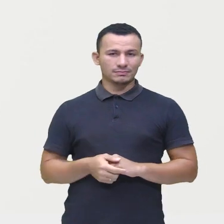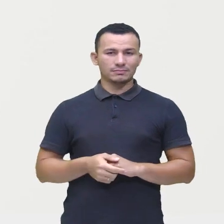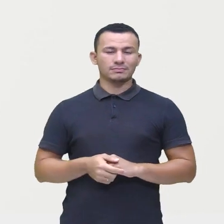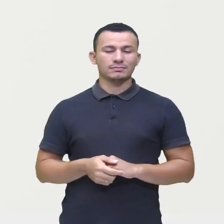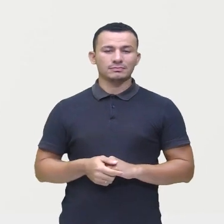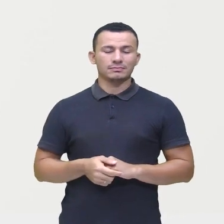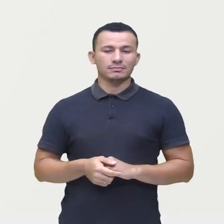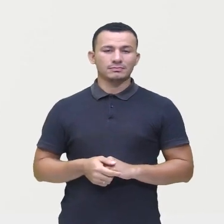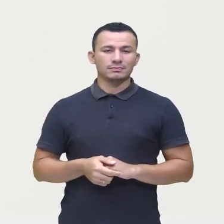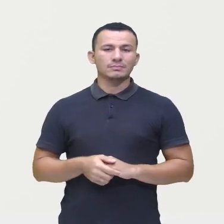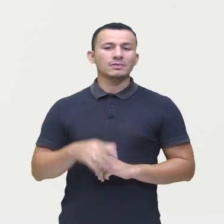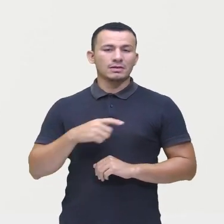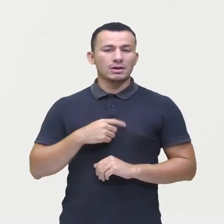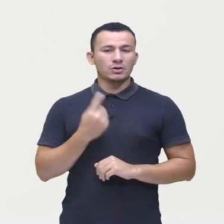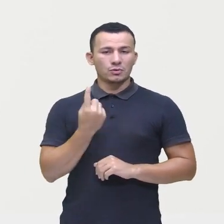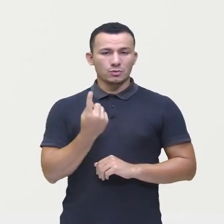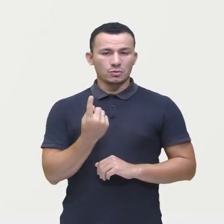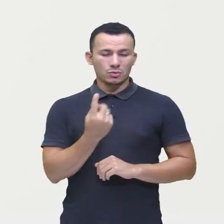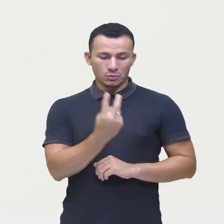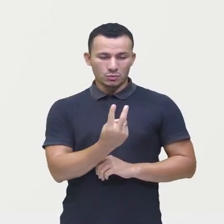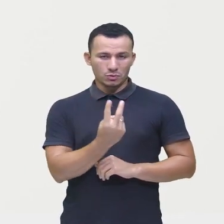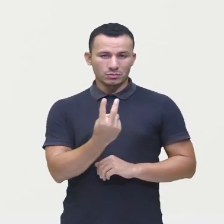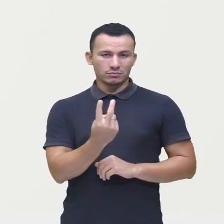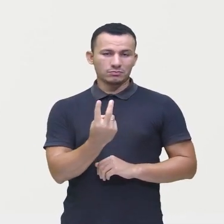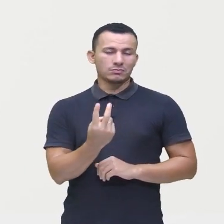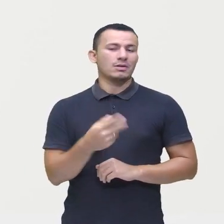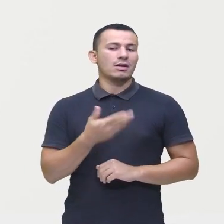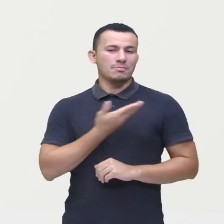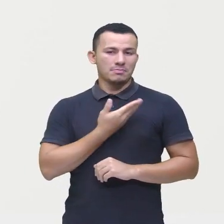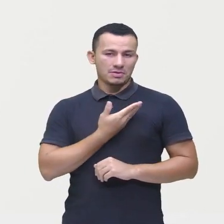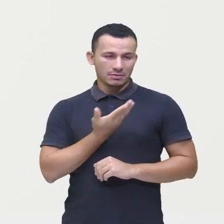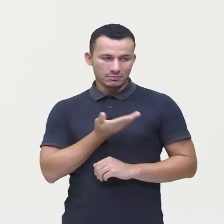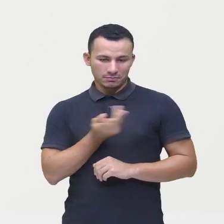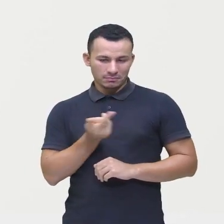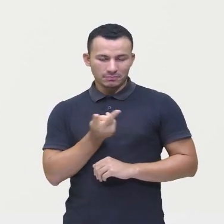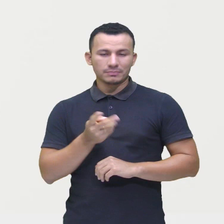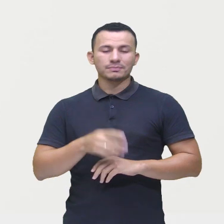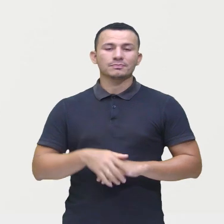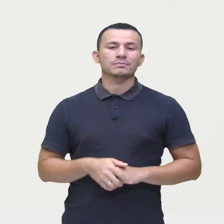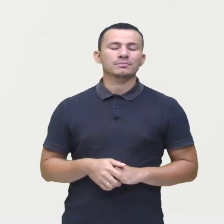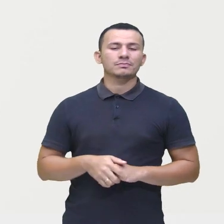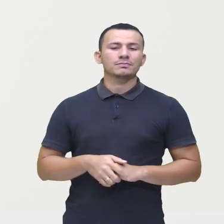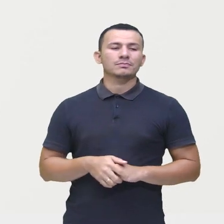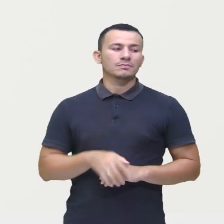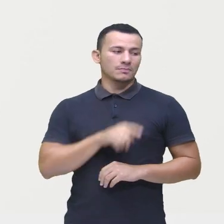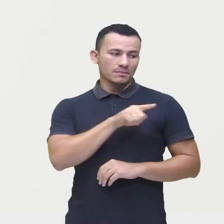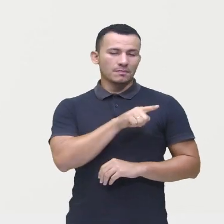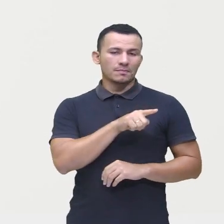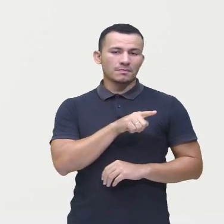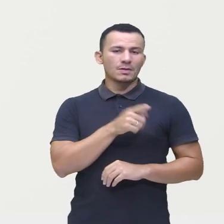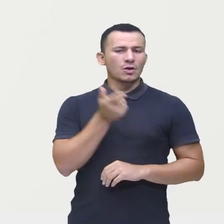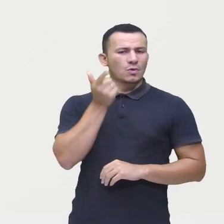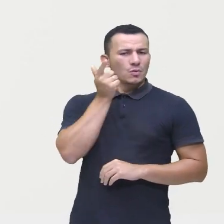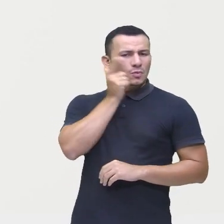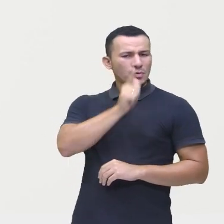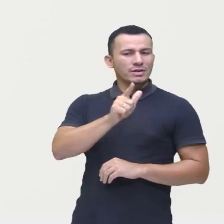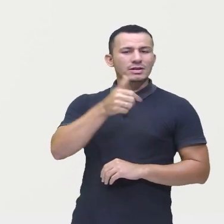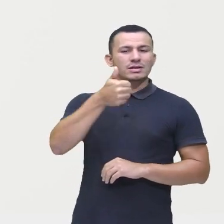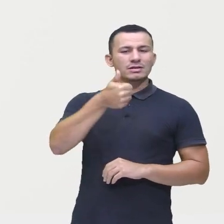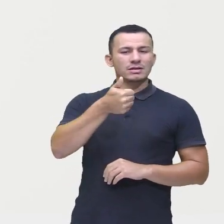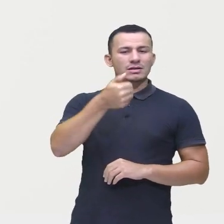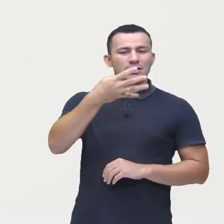temos nossas amigas Maria e Rose, tá certo? Então, olha aí, o que uma diz? Ganhei